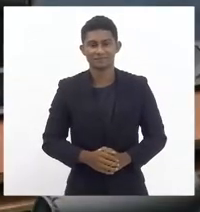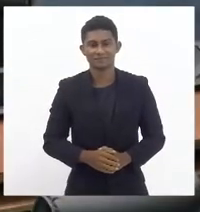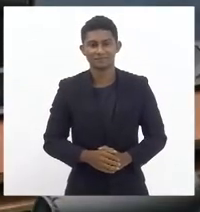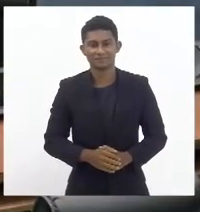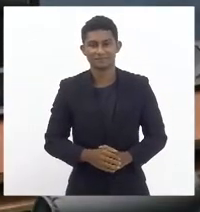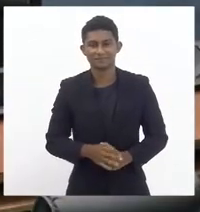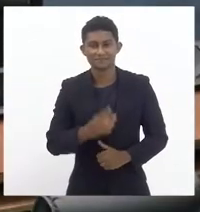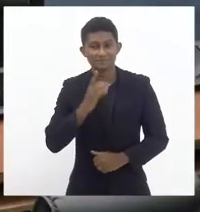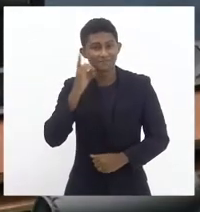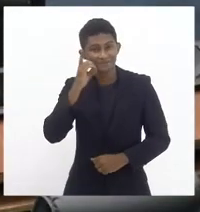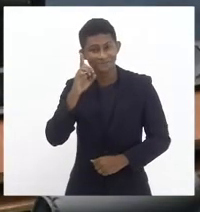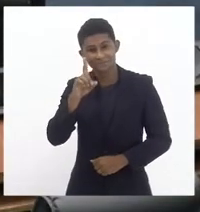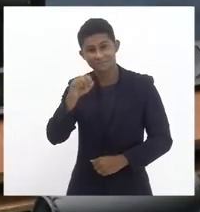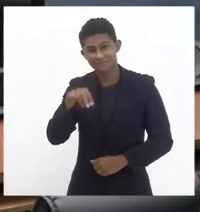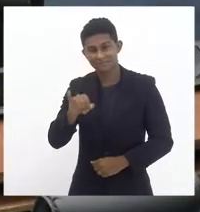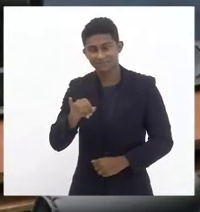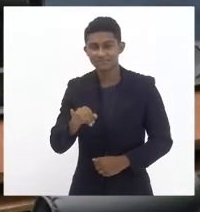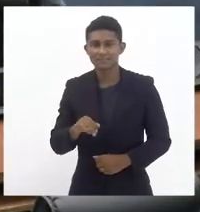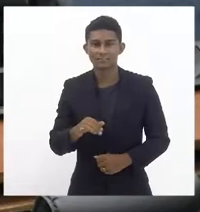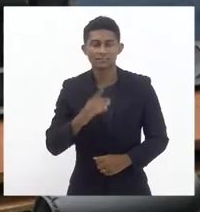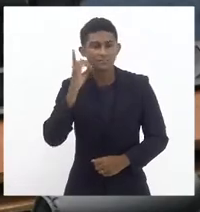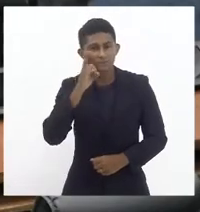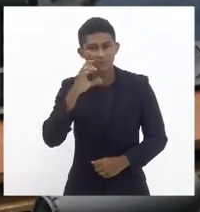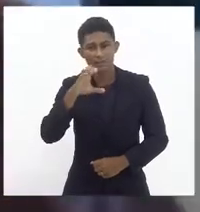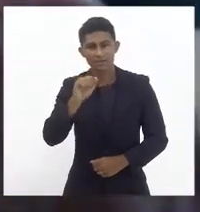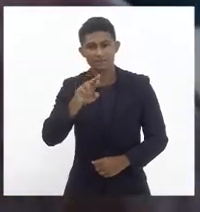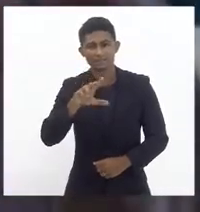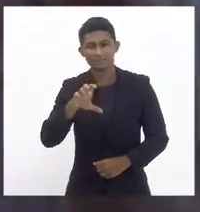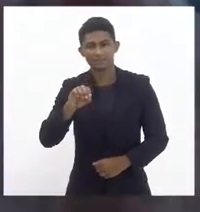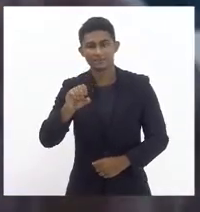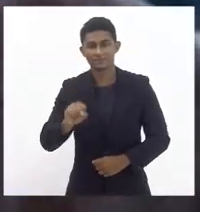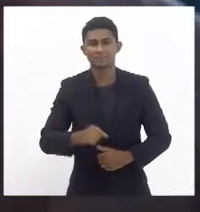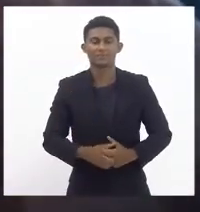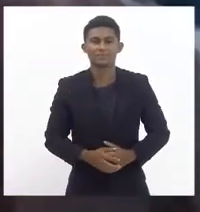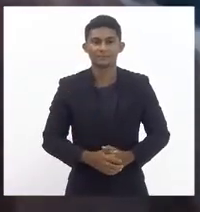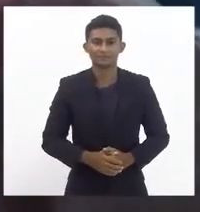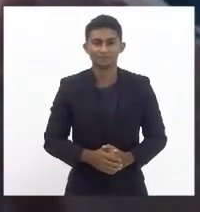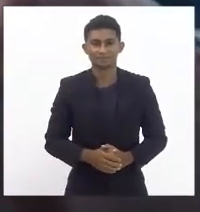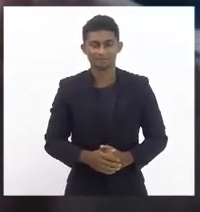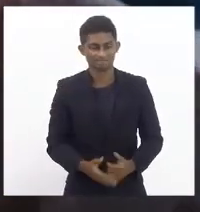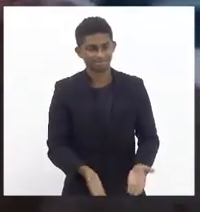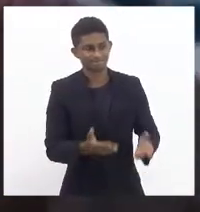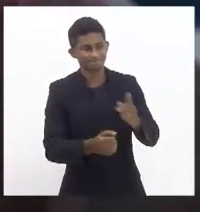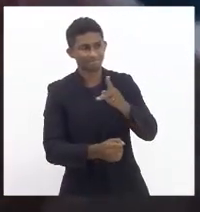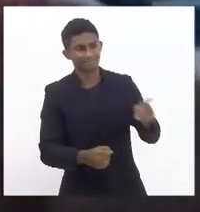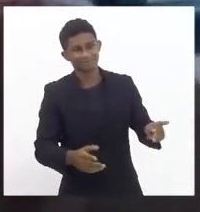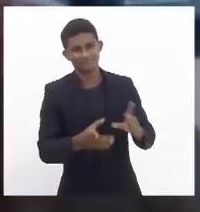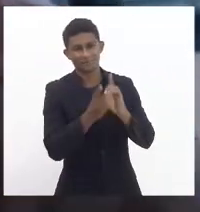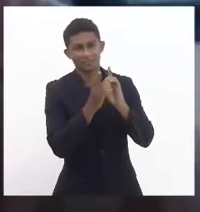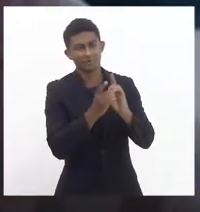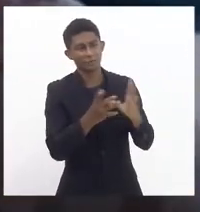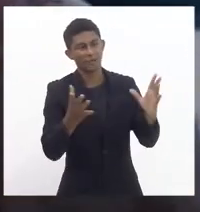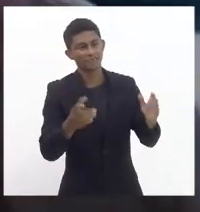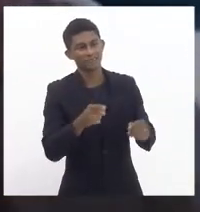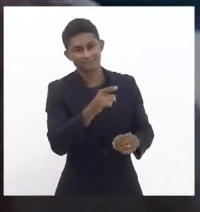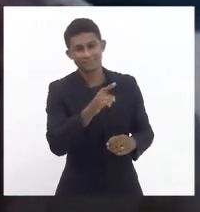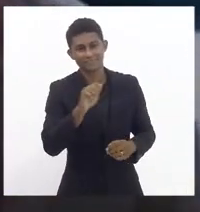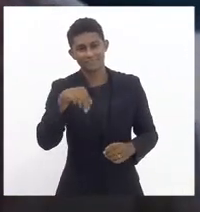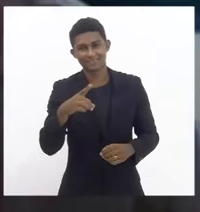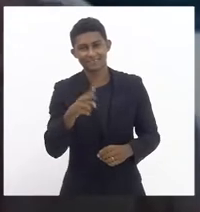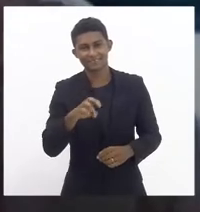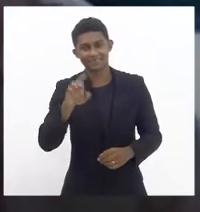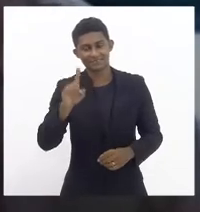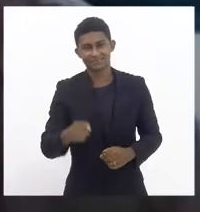Ah tá Dani Monteiro deputado Carlos minc presidente democrático André